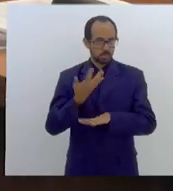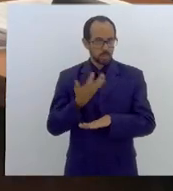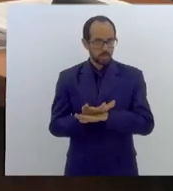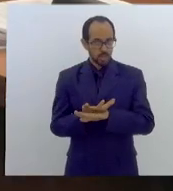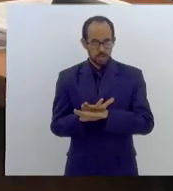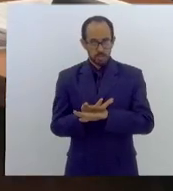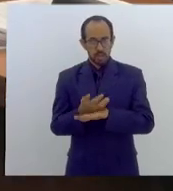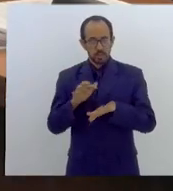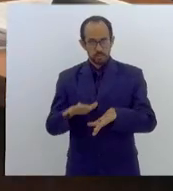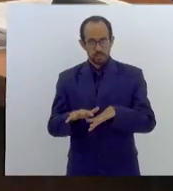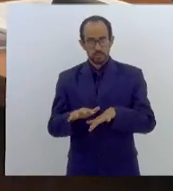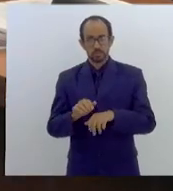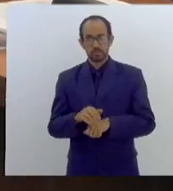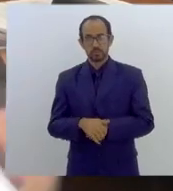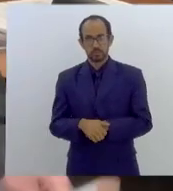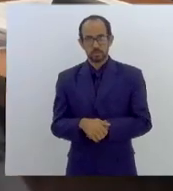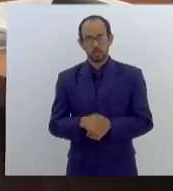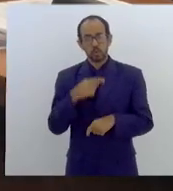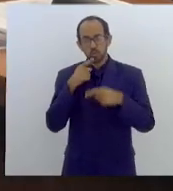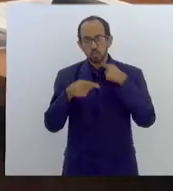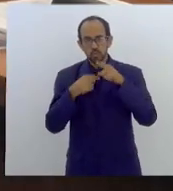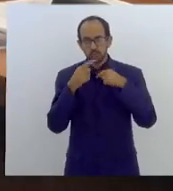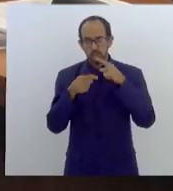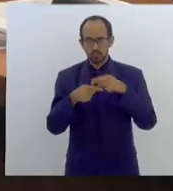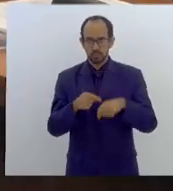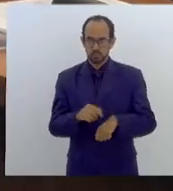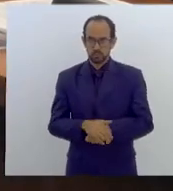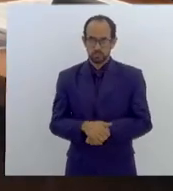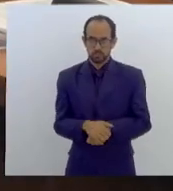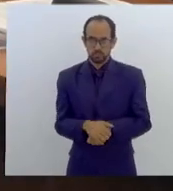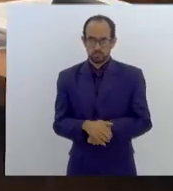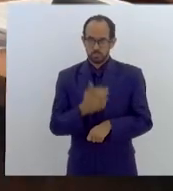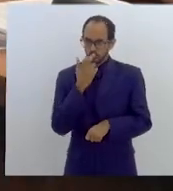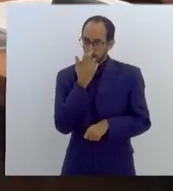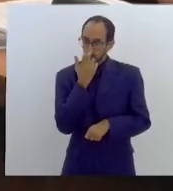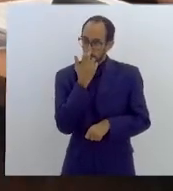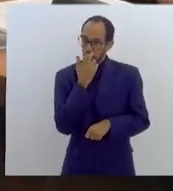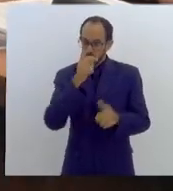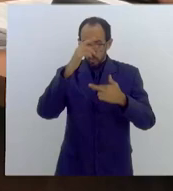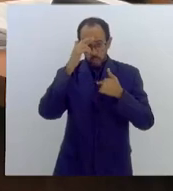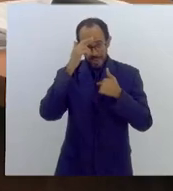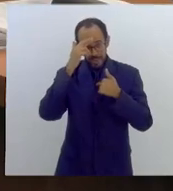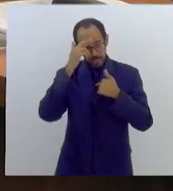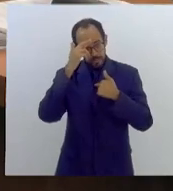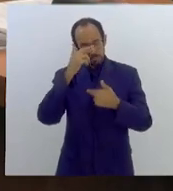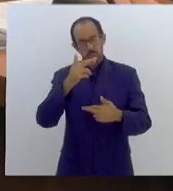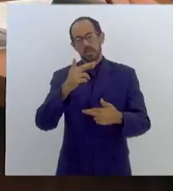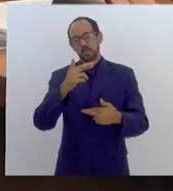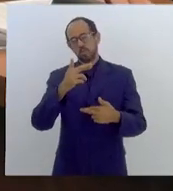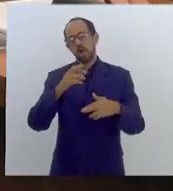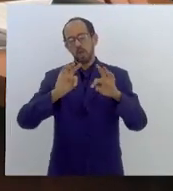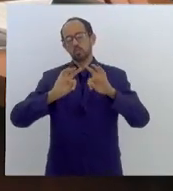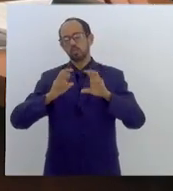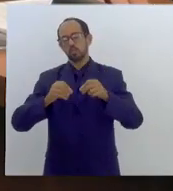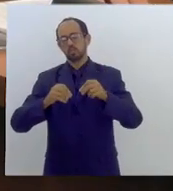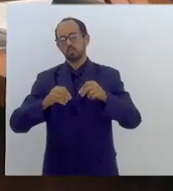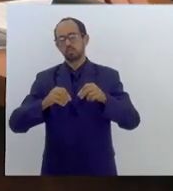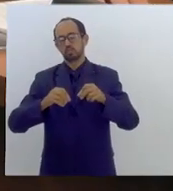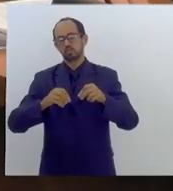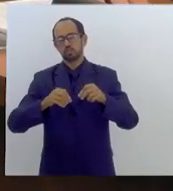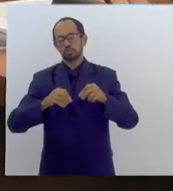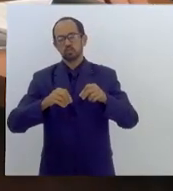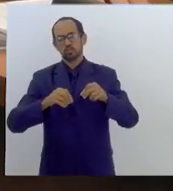dessa com dúvida, com todo o respeito do mundo a todos, com